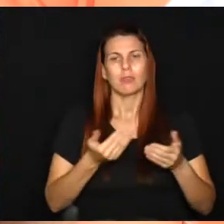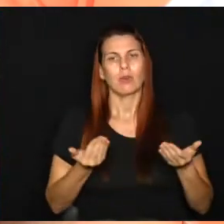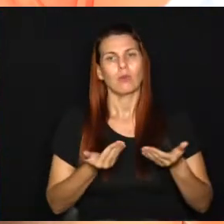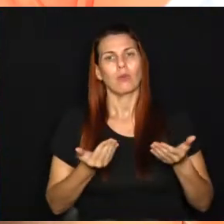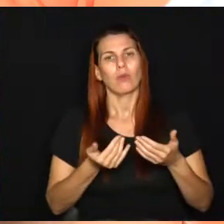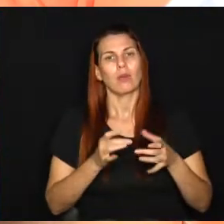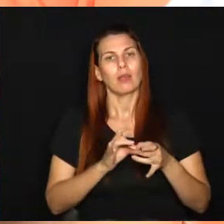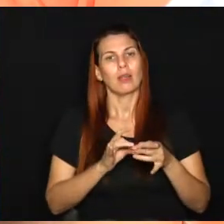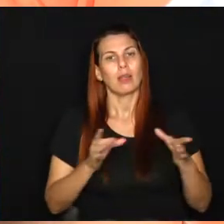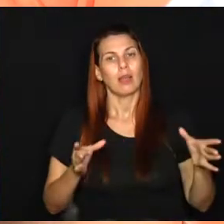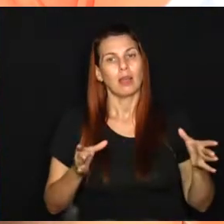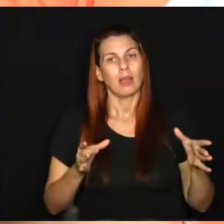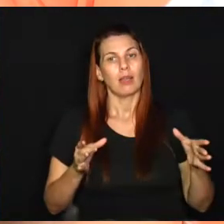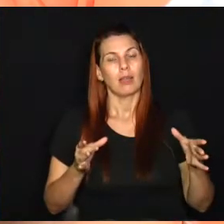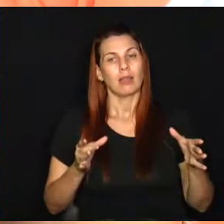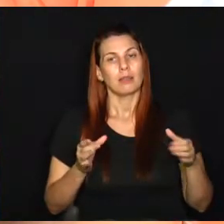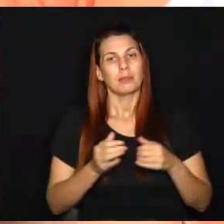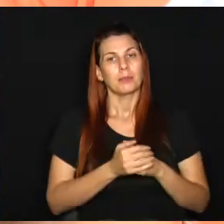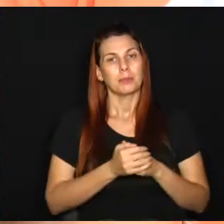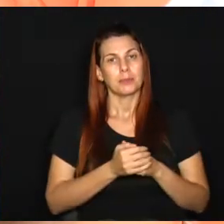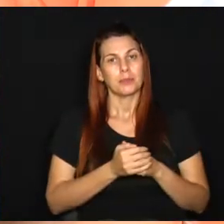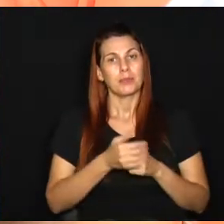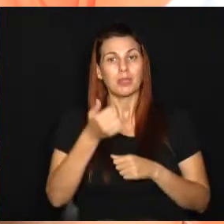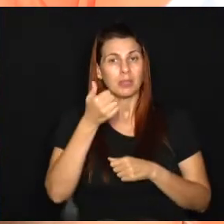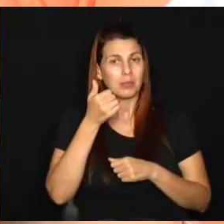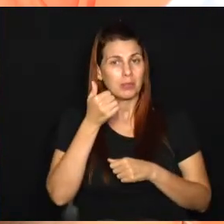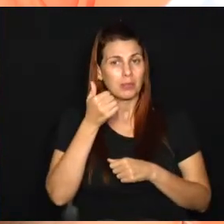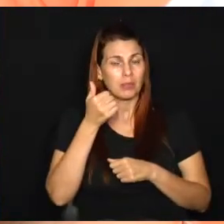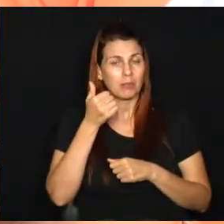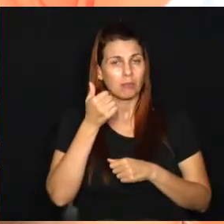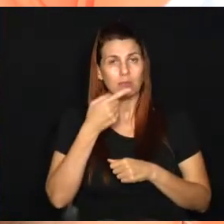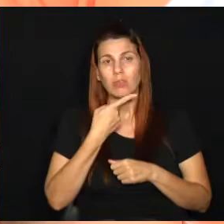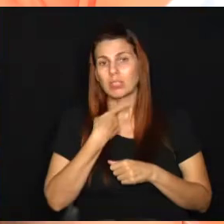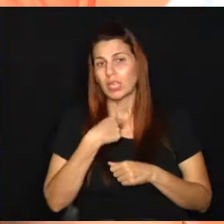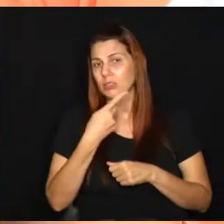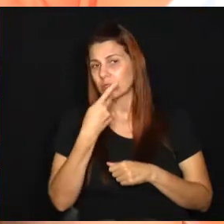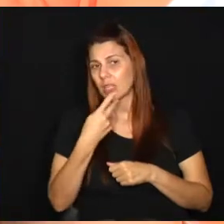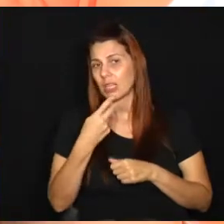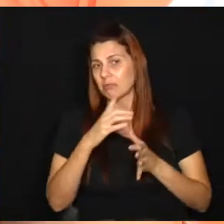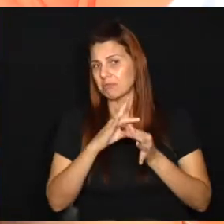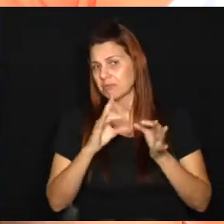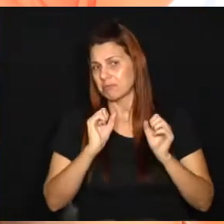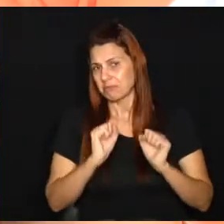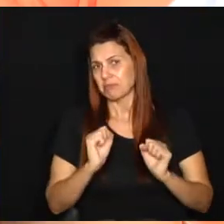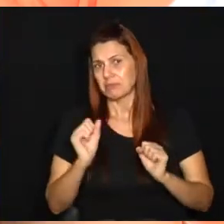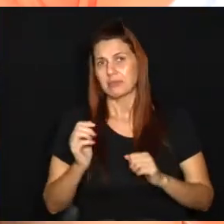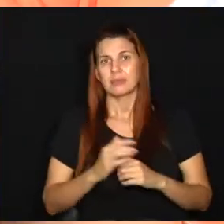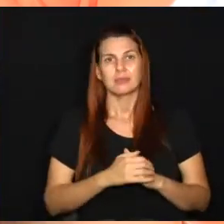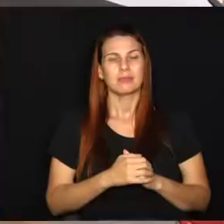então, para quem quiser fazer uso da palavra.